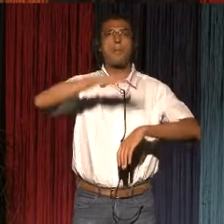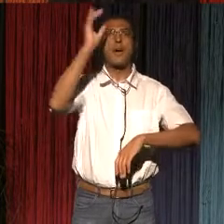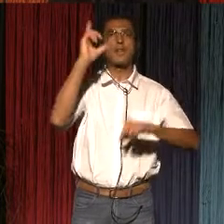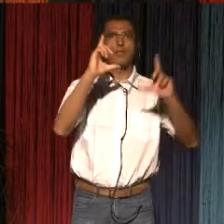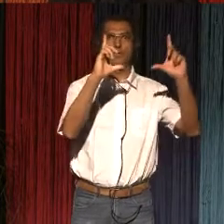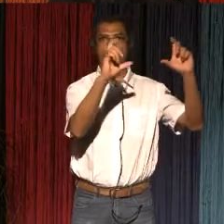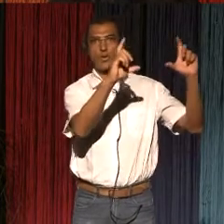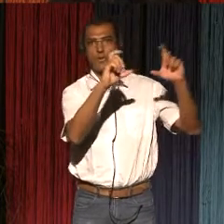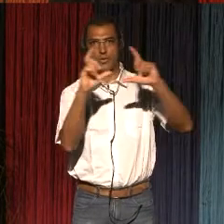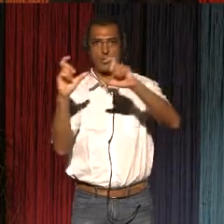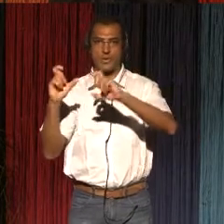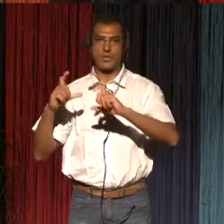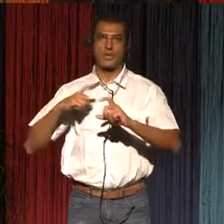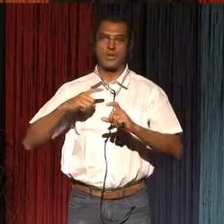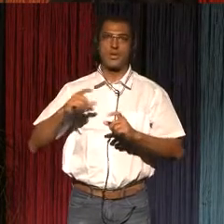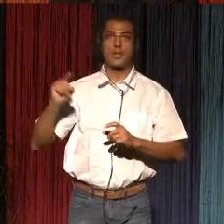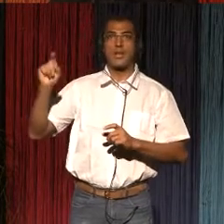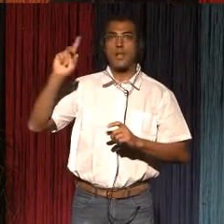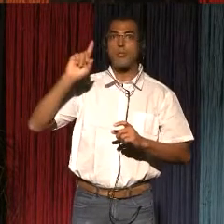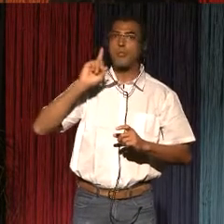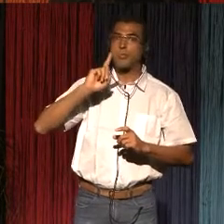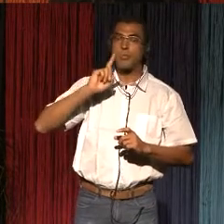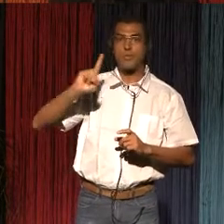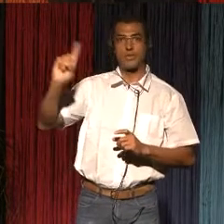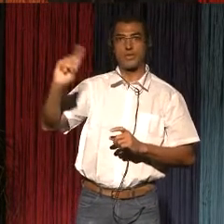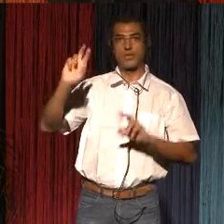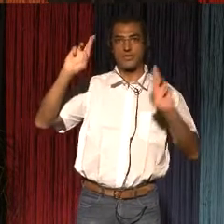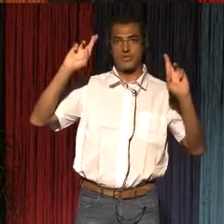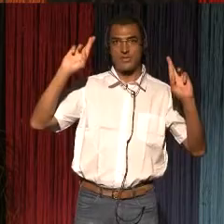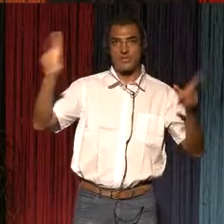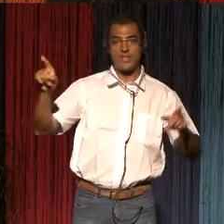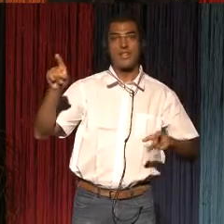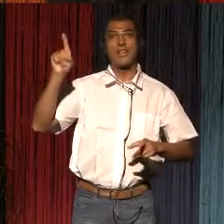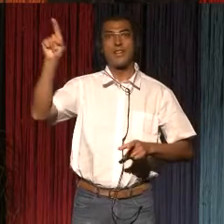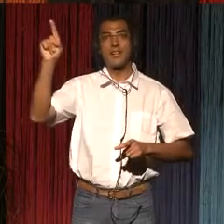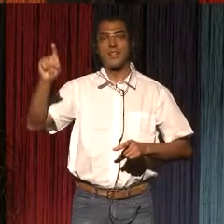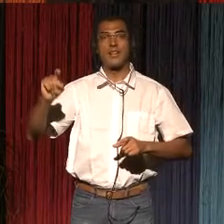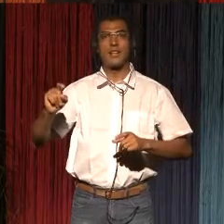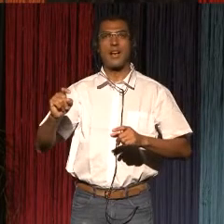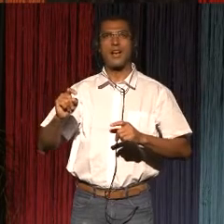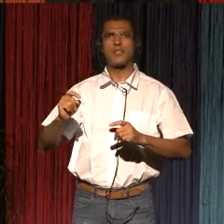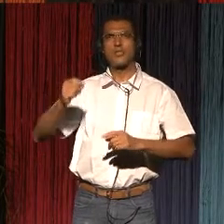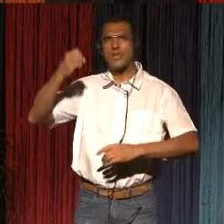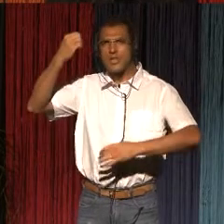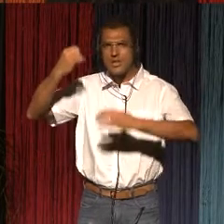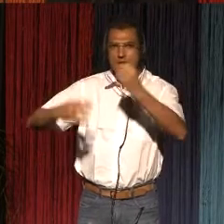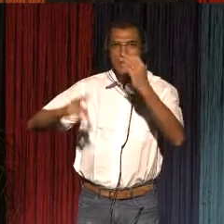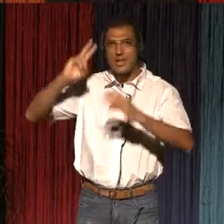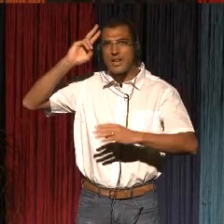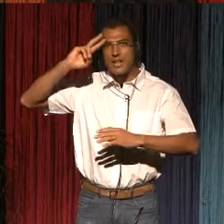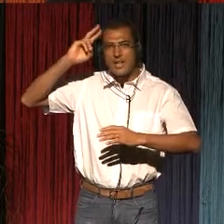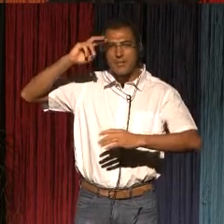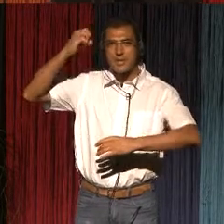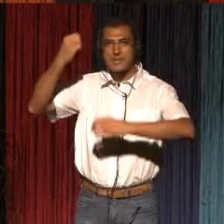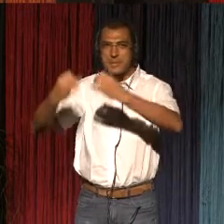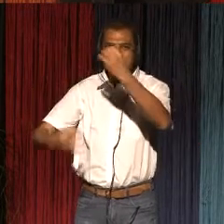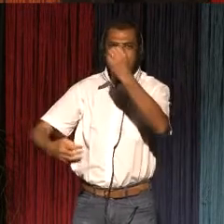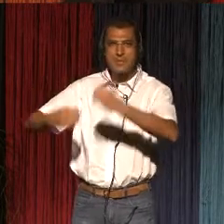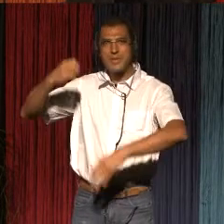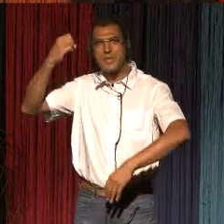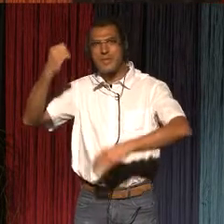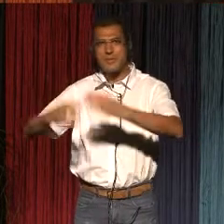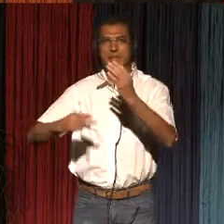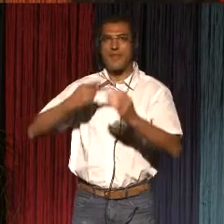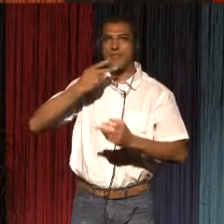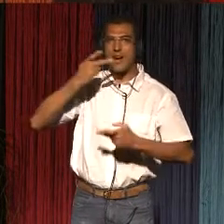gente se foca no que a pessoa está falando. A gente sustenta a atenção e usa a memória operacional naquilo que